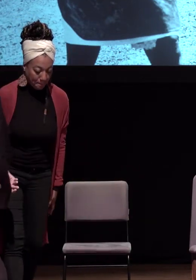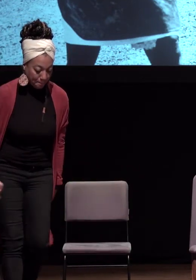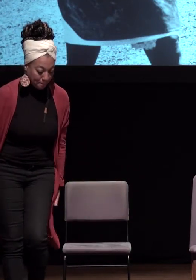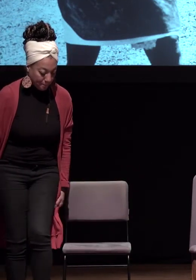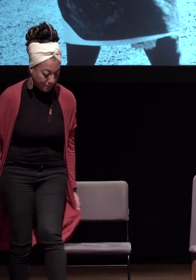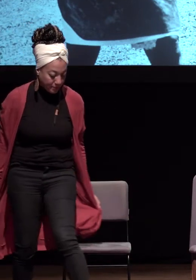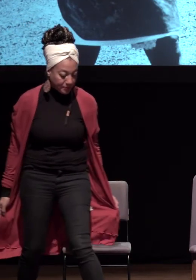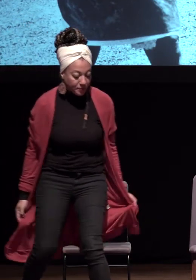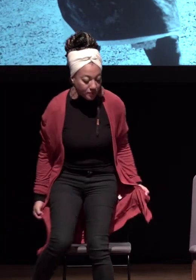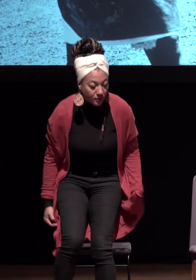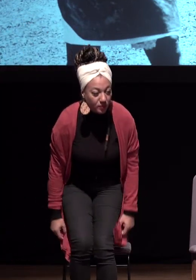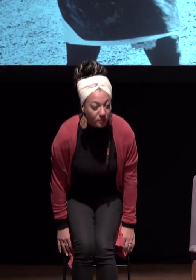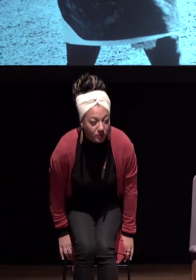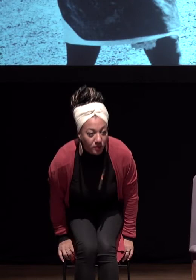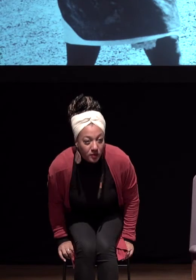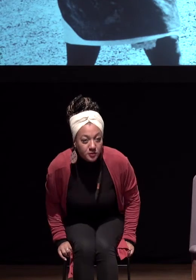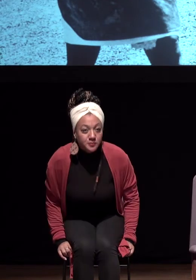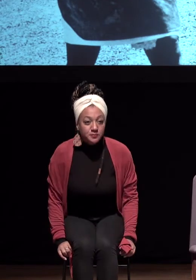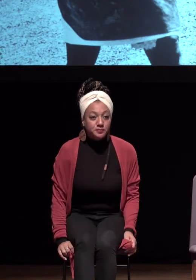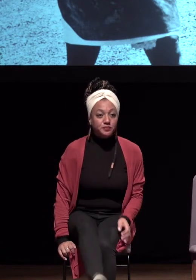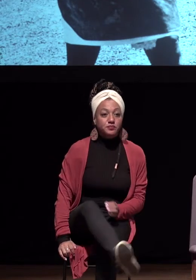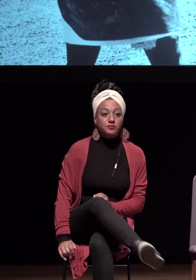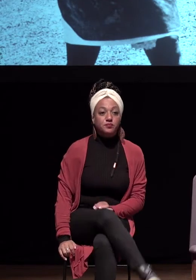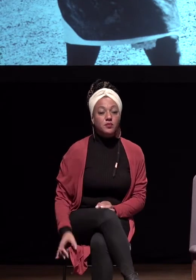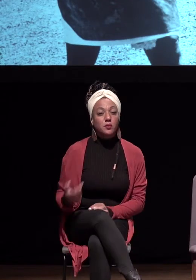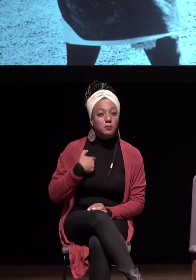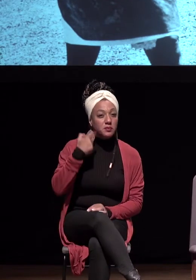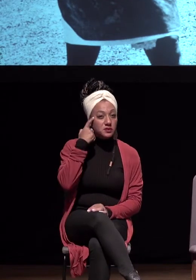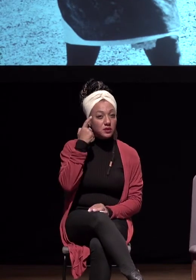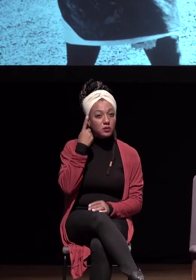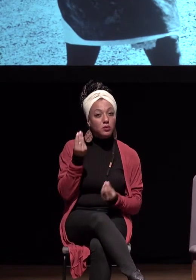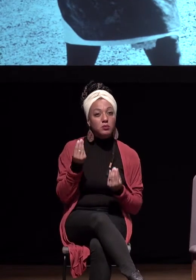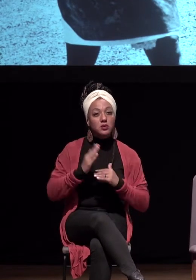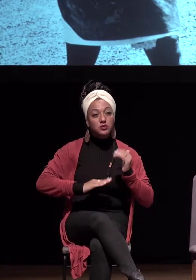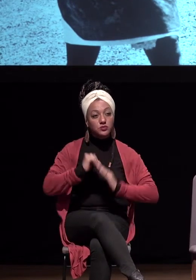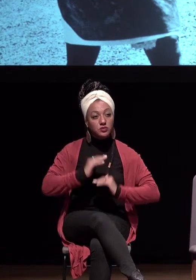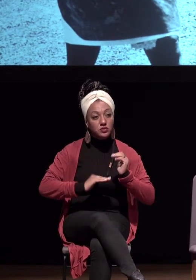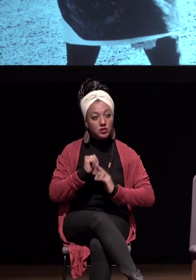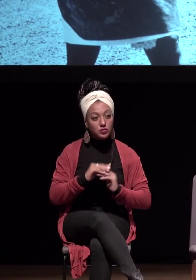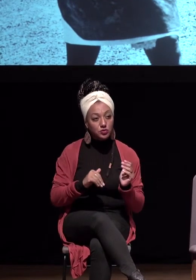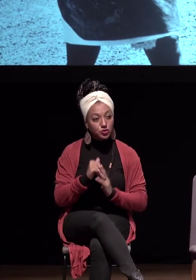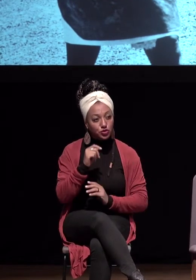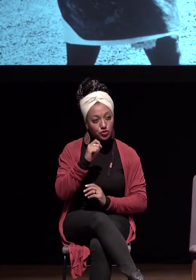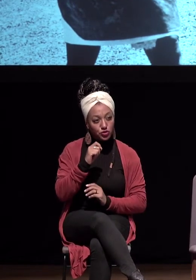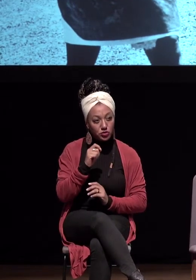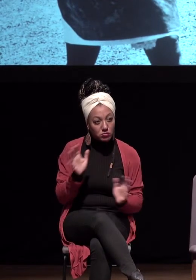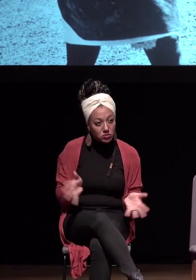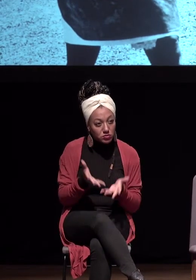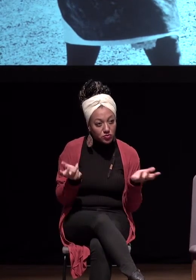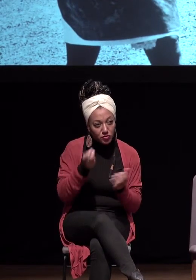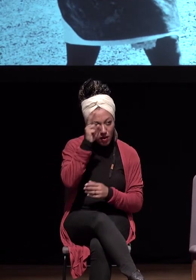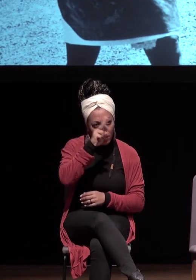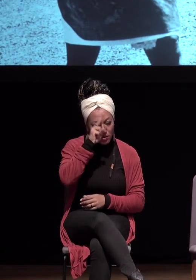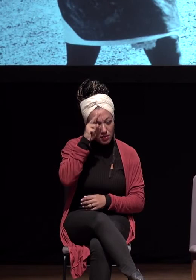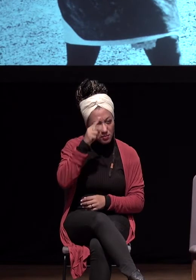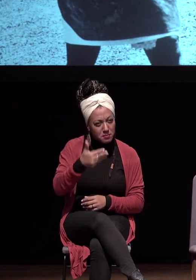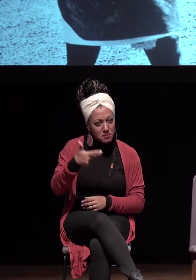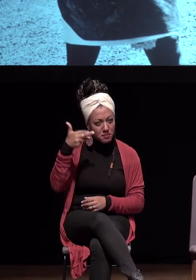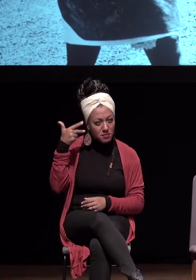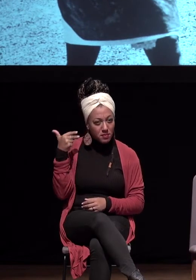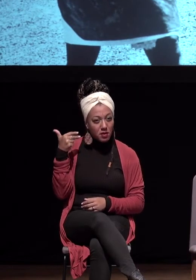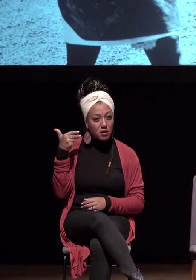pensando muito em como que o exercício de ativar memórias leva a exercícios de